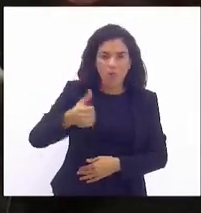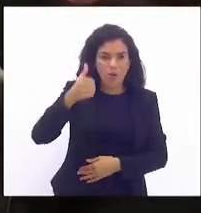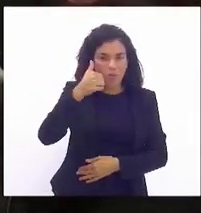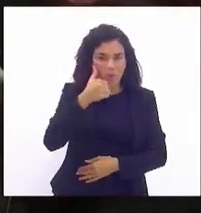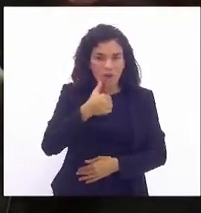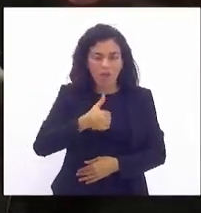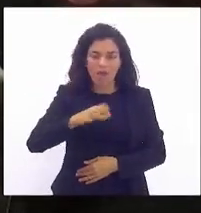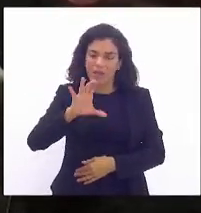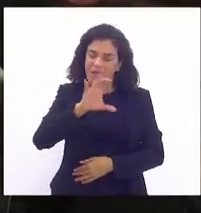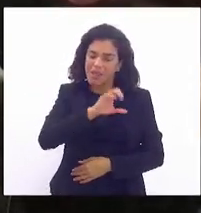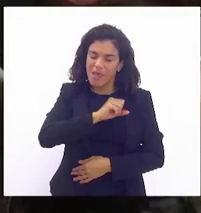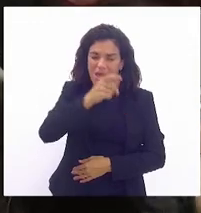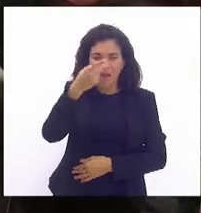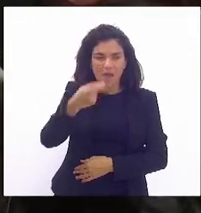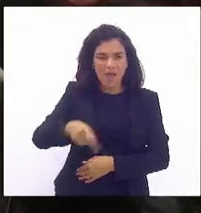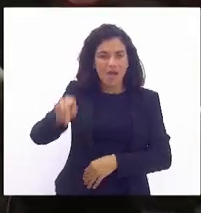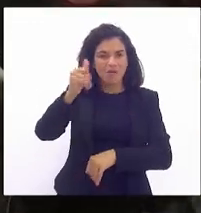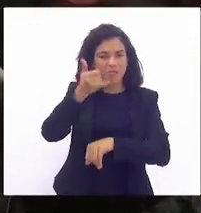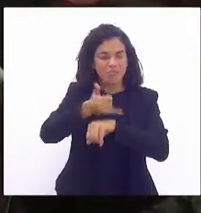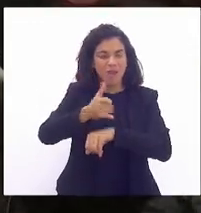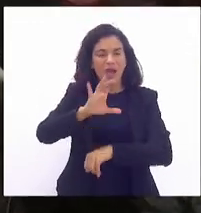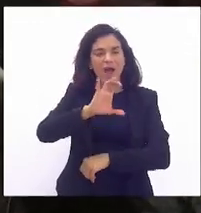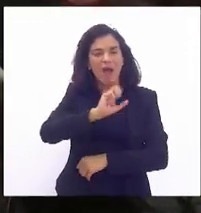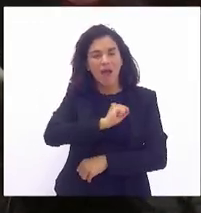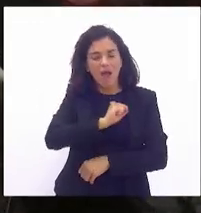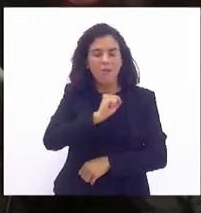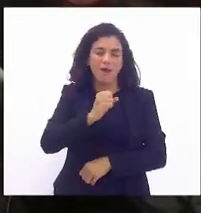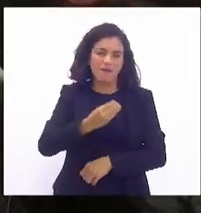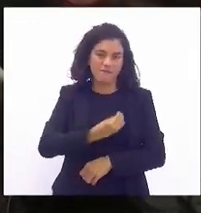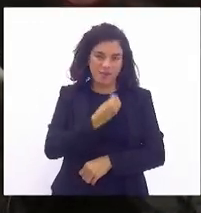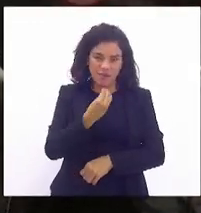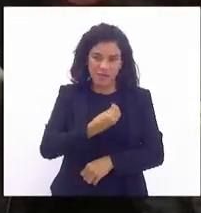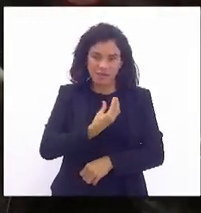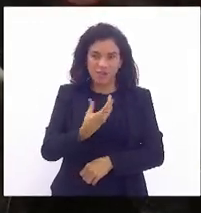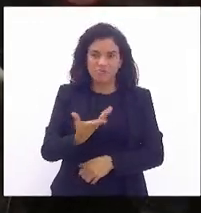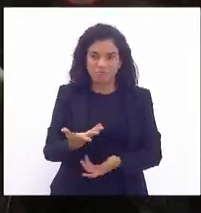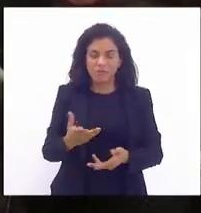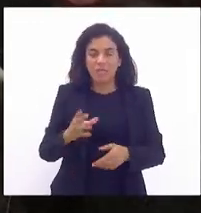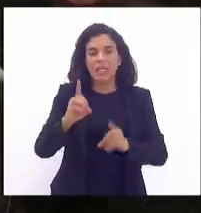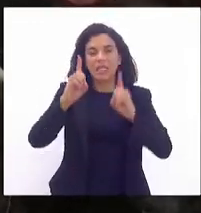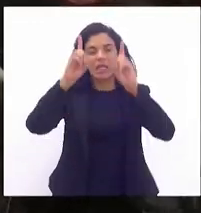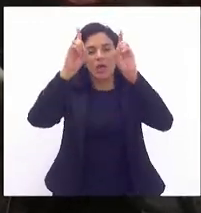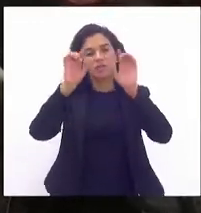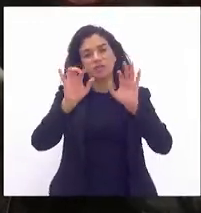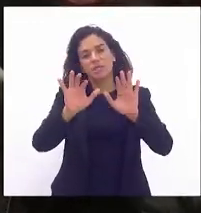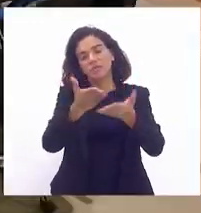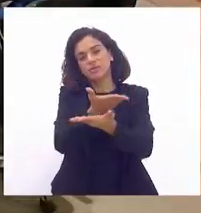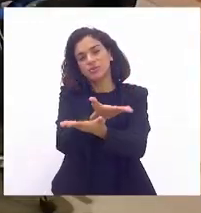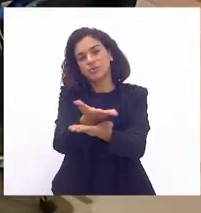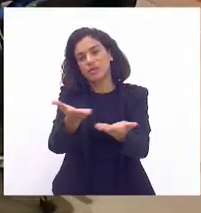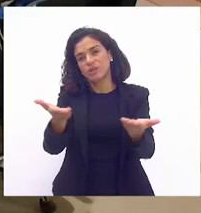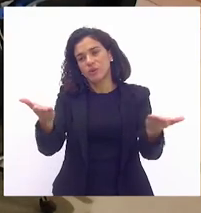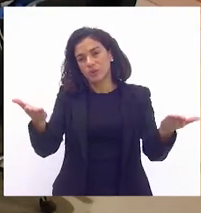essa cidade, amam a vida, estão aqui. Então, que Deus abençoe a todos vocês.